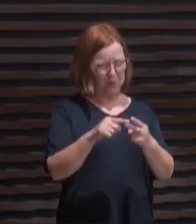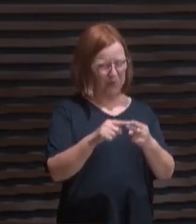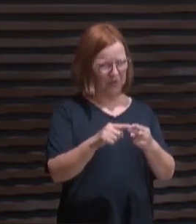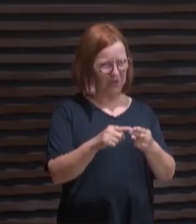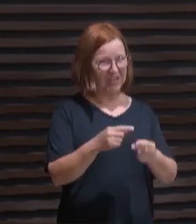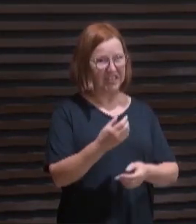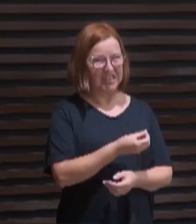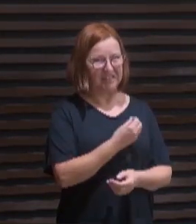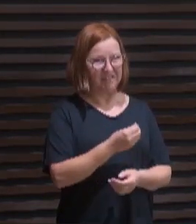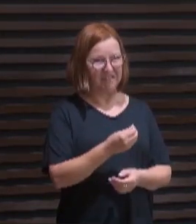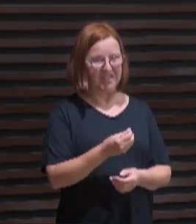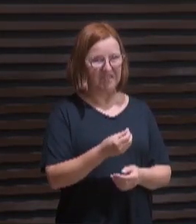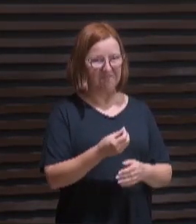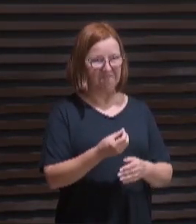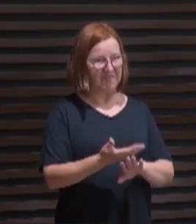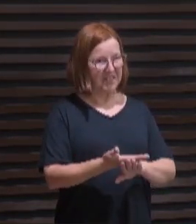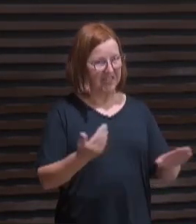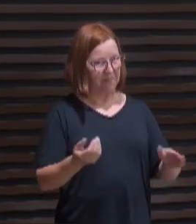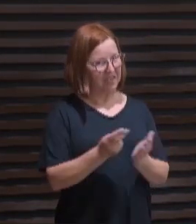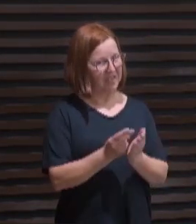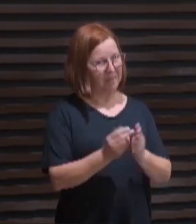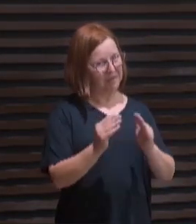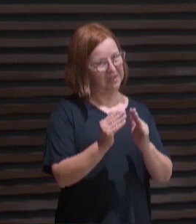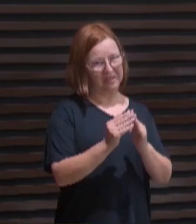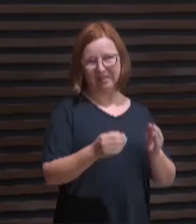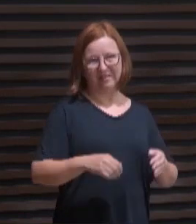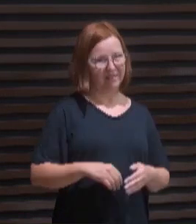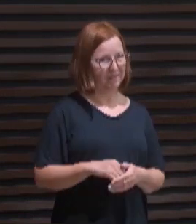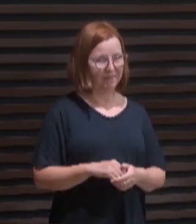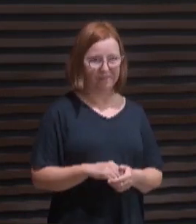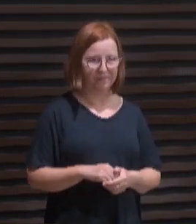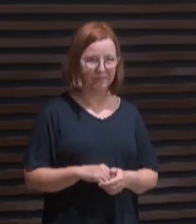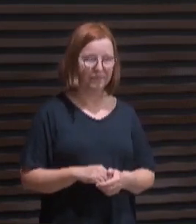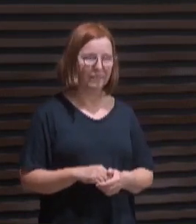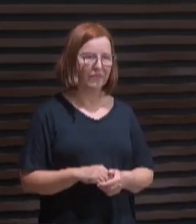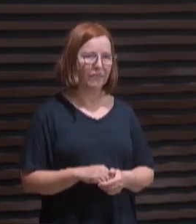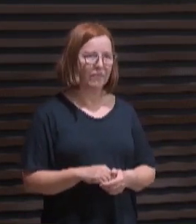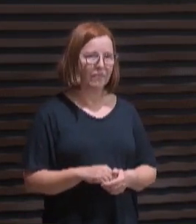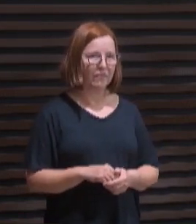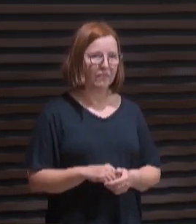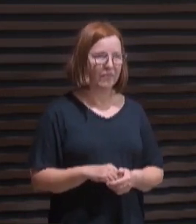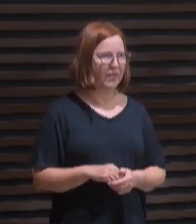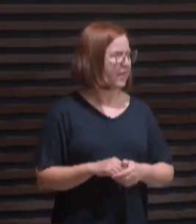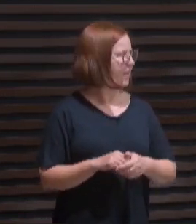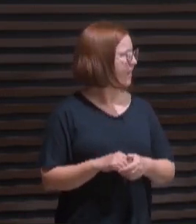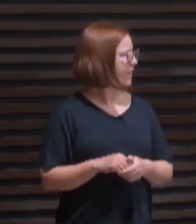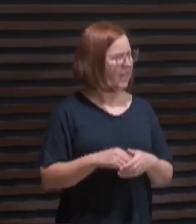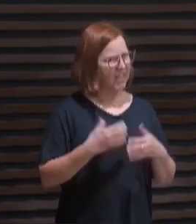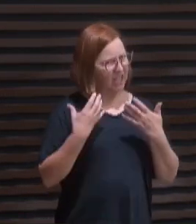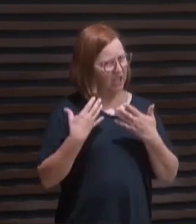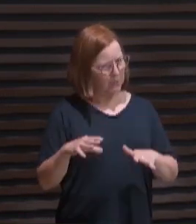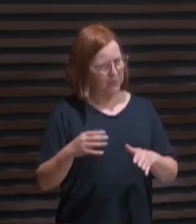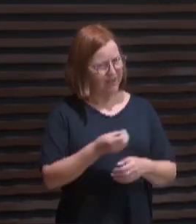Gente, isso parece brincadeira, mas isso é escravatura. Eu não quero viver com minha mulher por